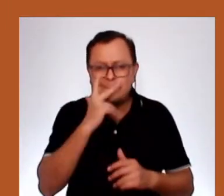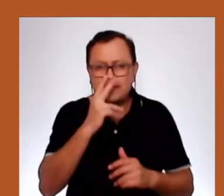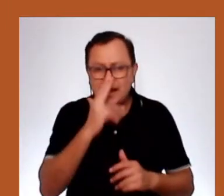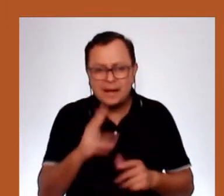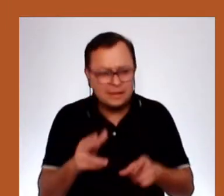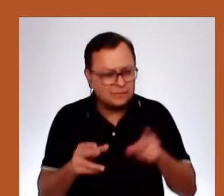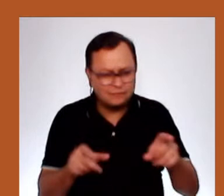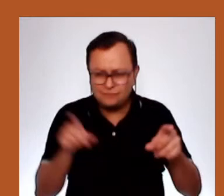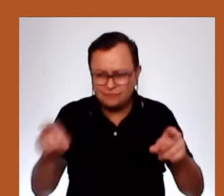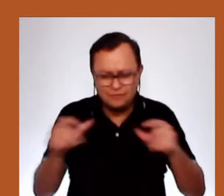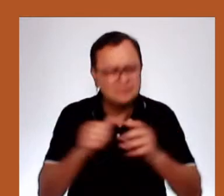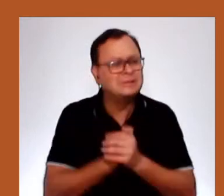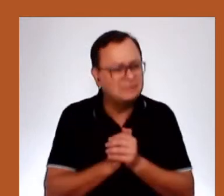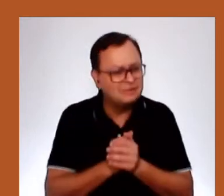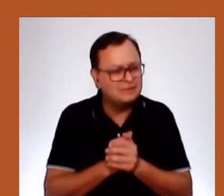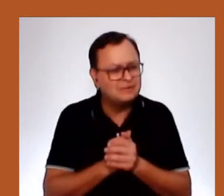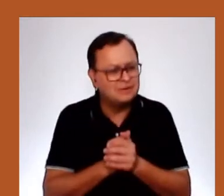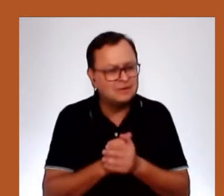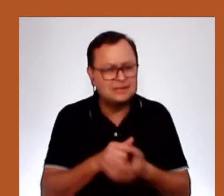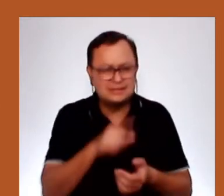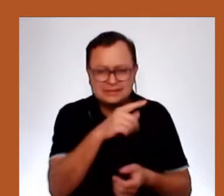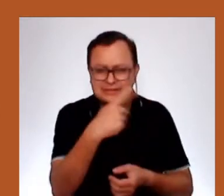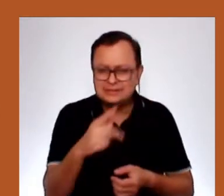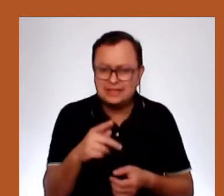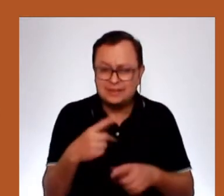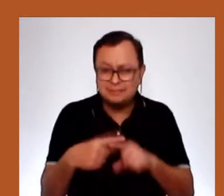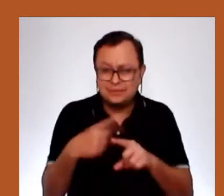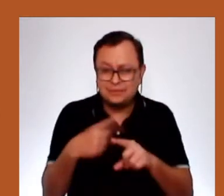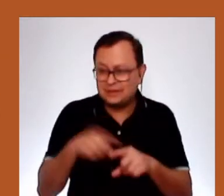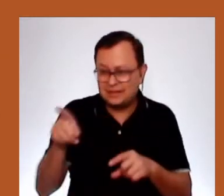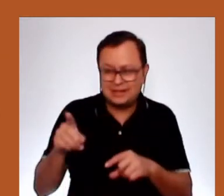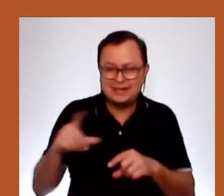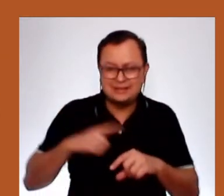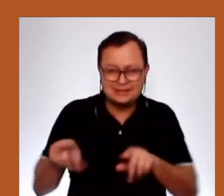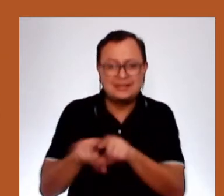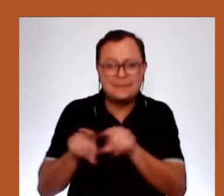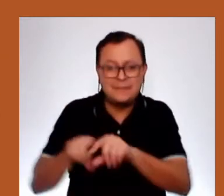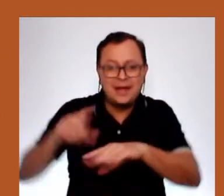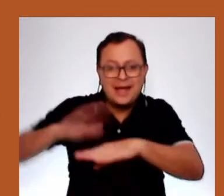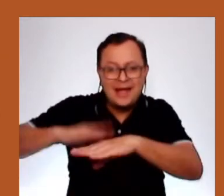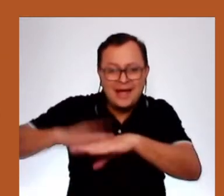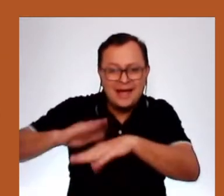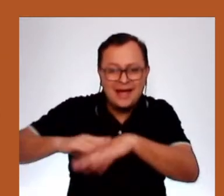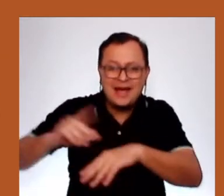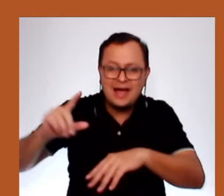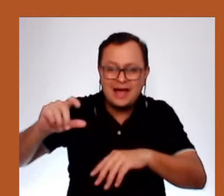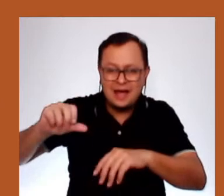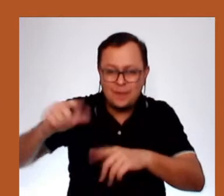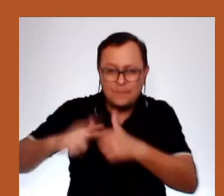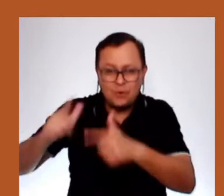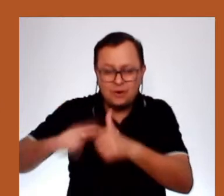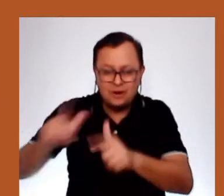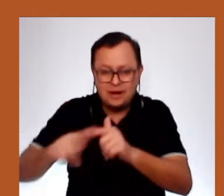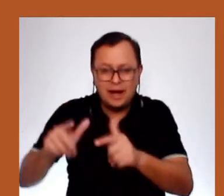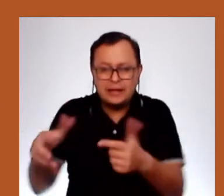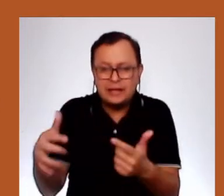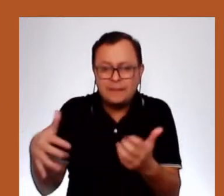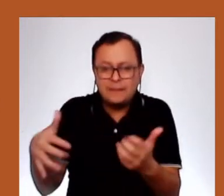poderia tocar o Palmério, né? Ele tinha um problema motor também e tocava com dois dedos. E